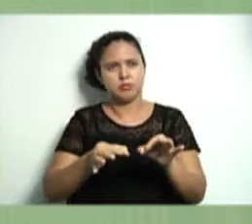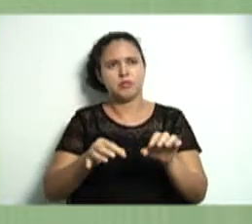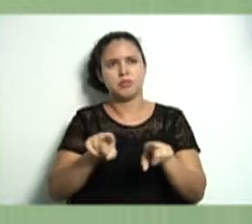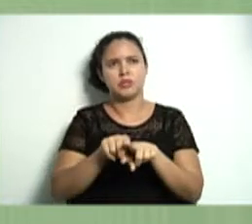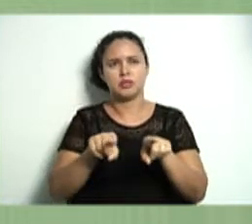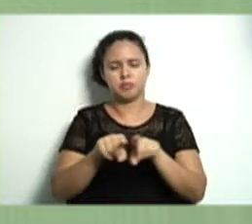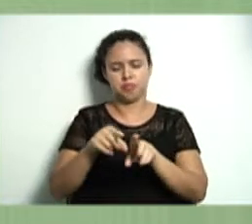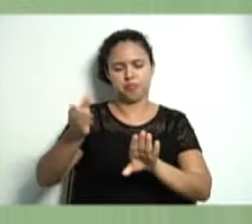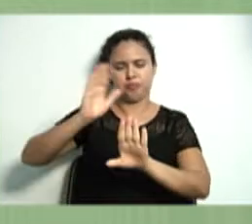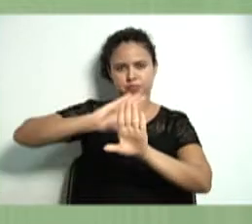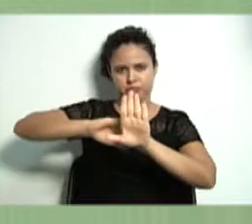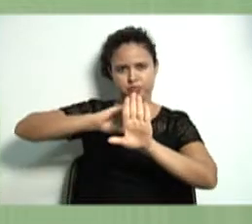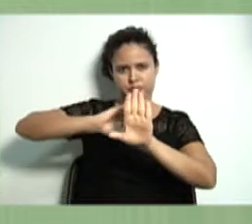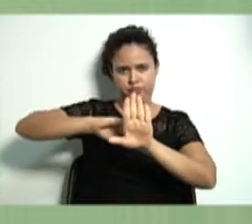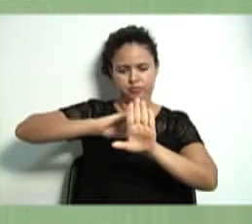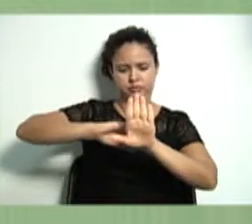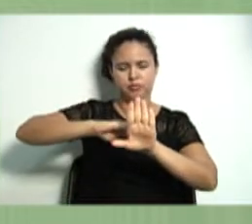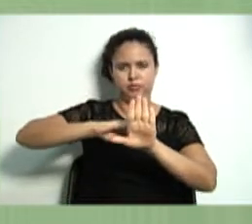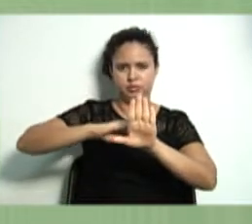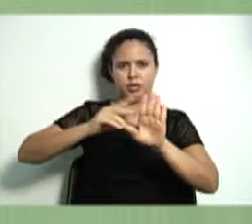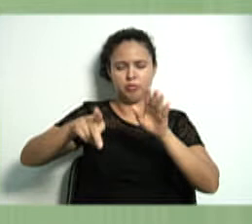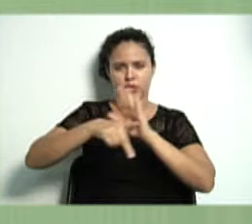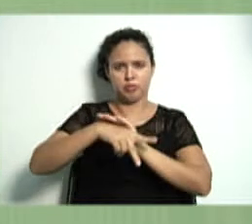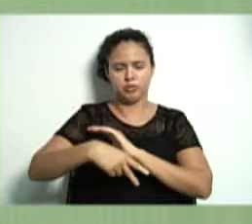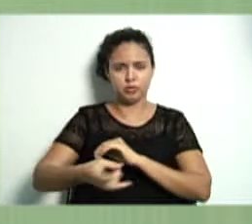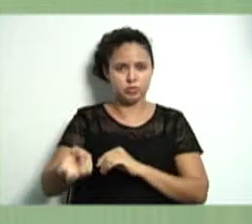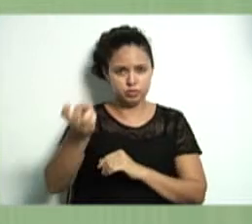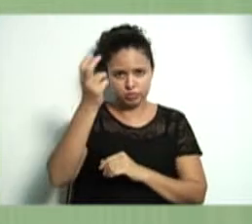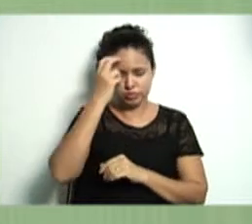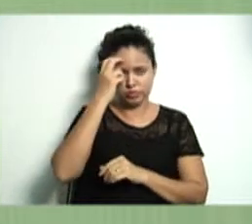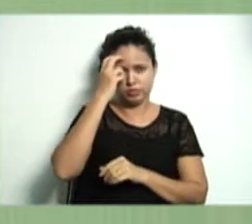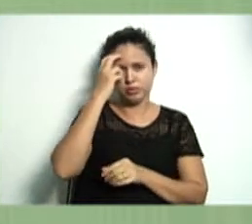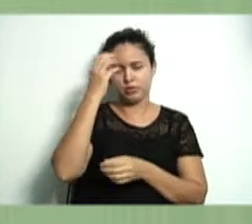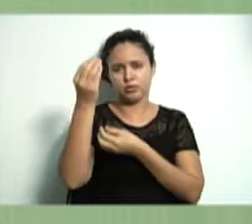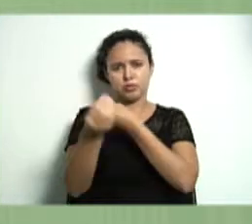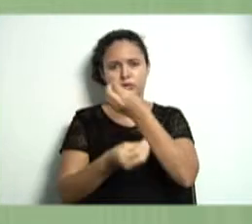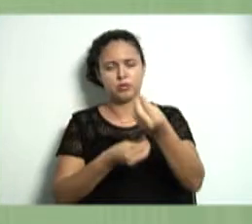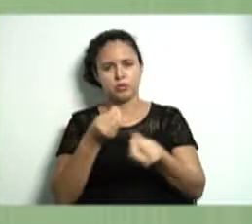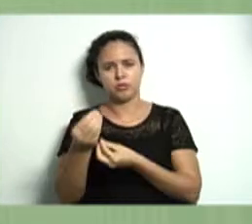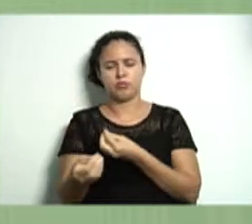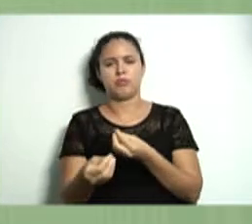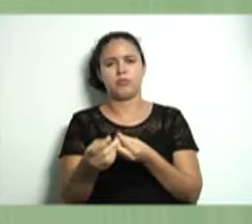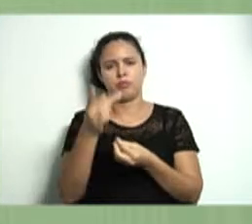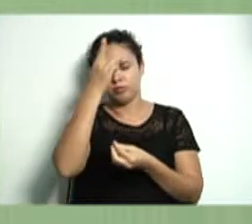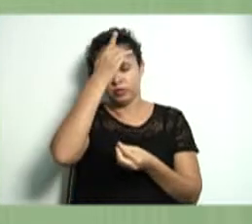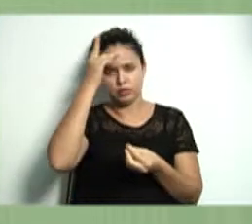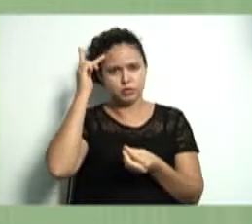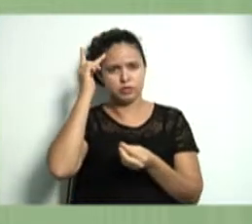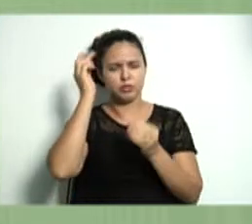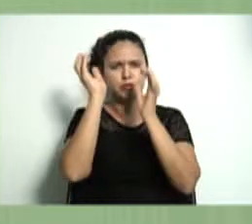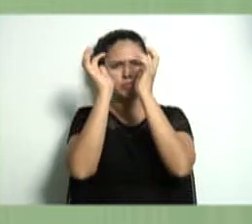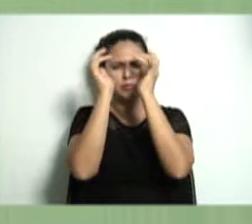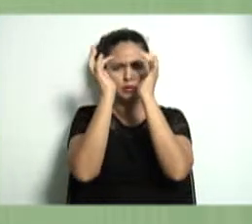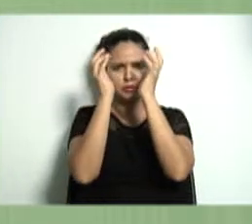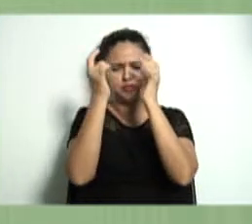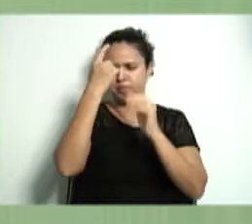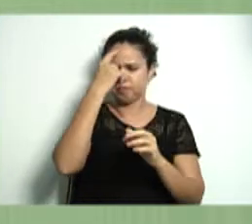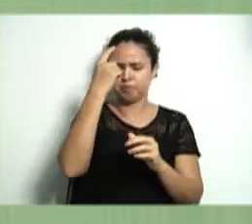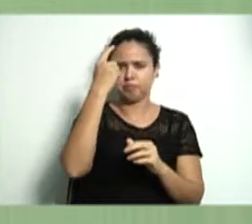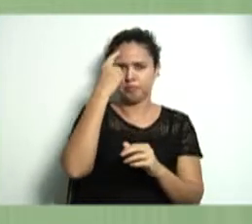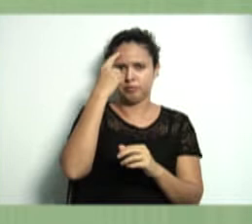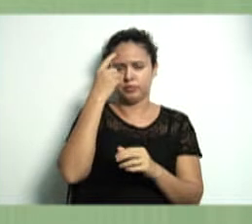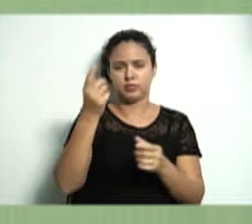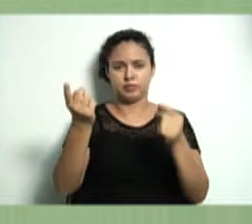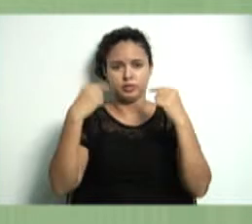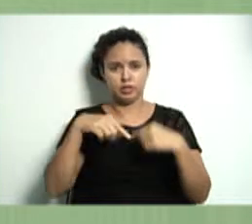nível ideológico, que é relativo à cultura, é relativo à forma como as pessoas pensam, né? A alternativa